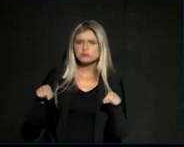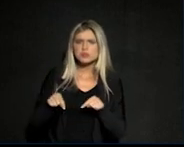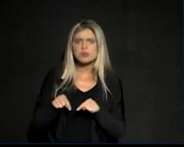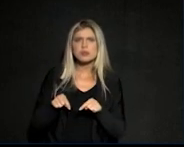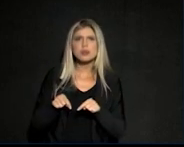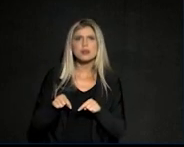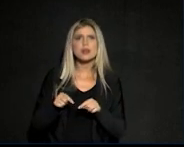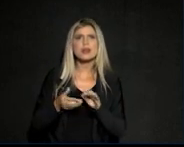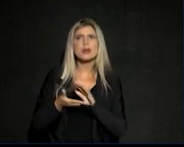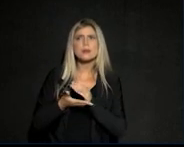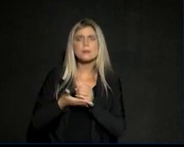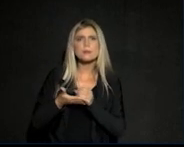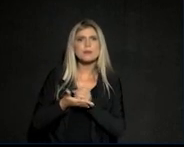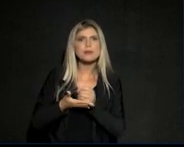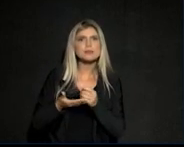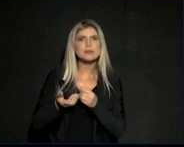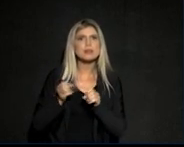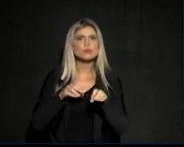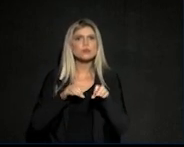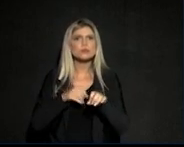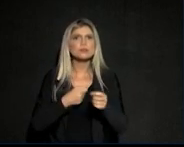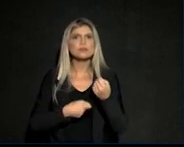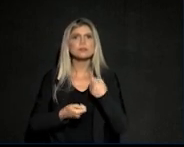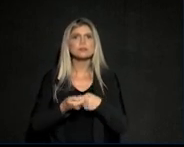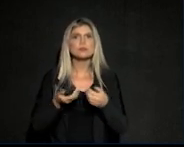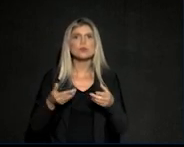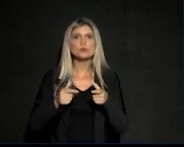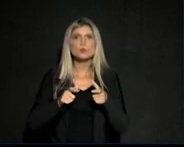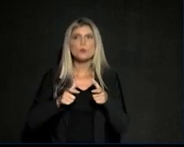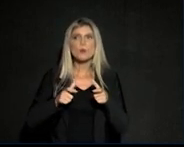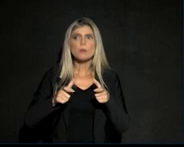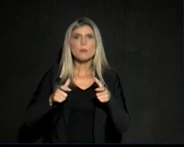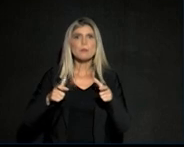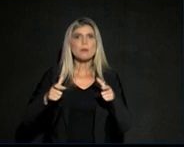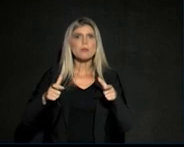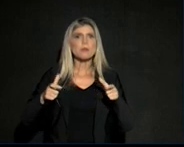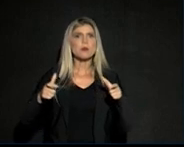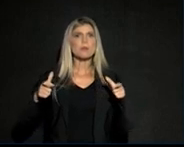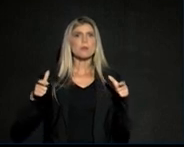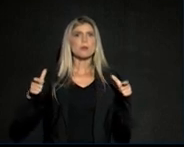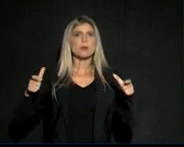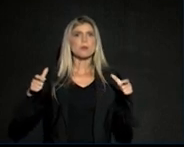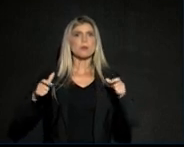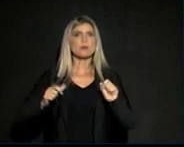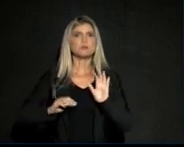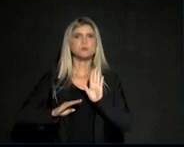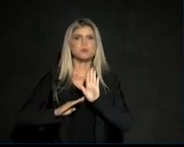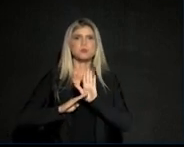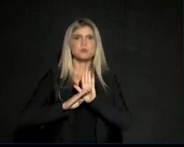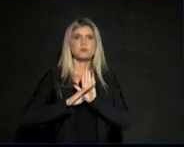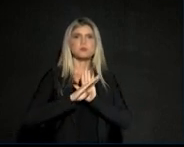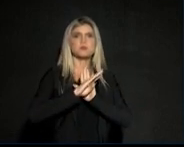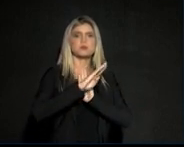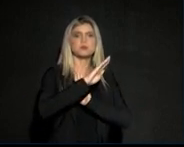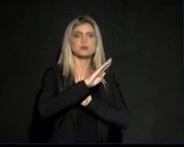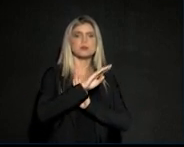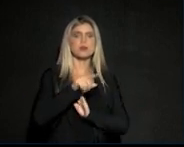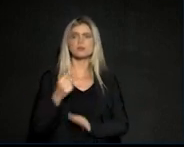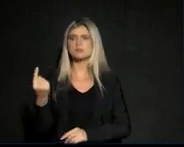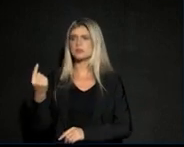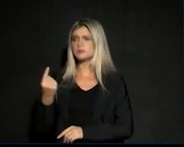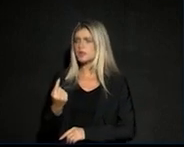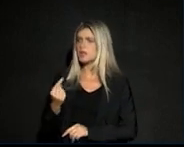financeira né E hoje é um bilhete de quase 100 bilhões de reais de valor de mercado enorme aí vocês vem monta uma